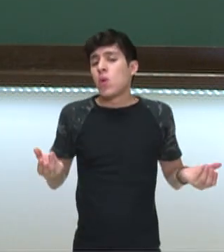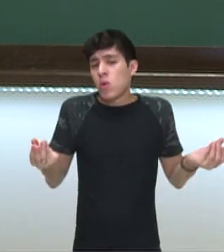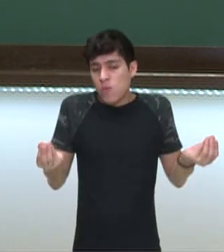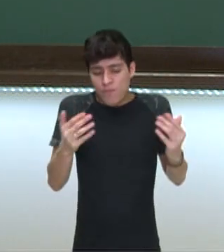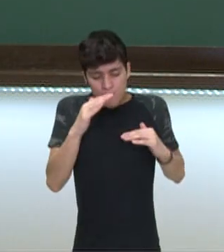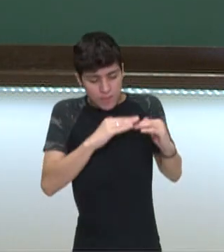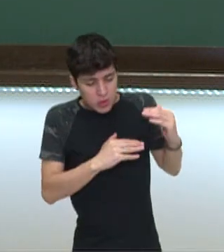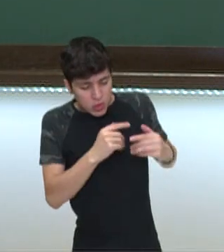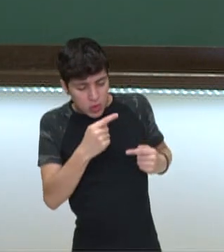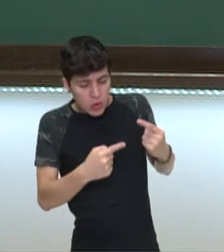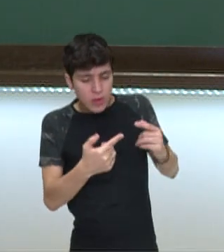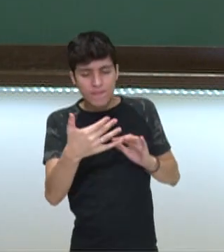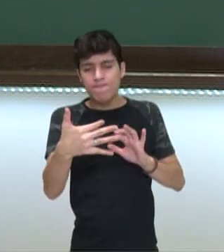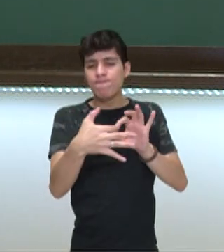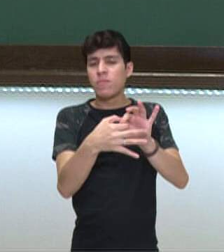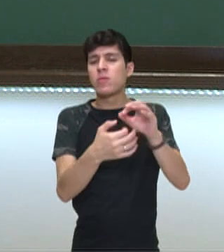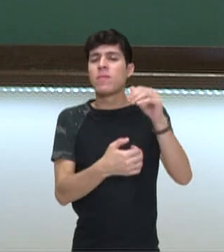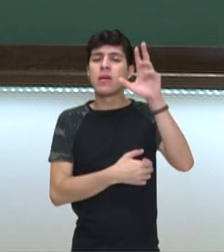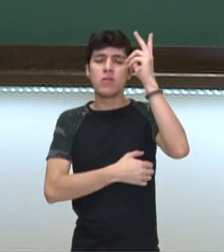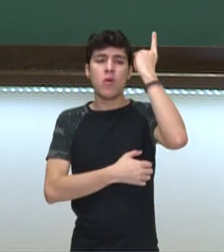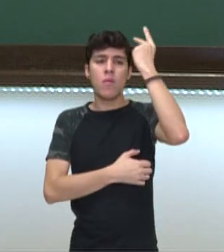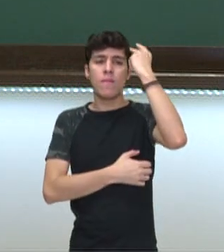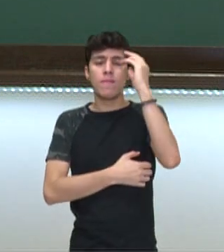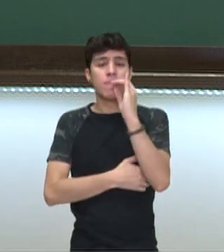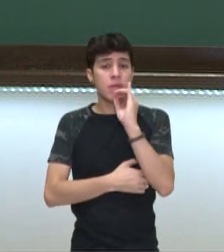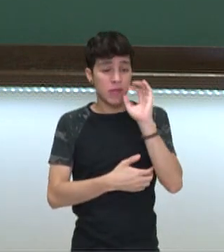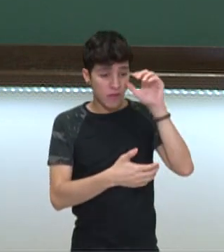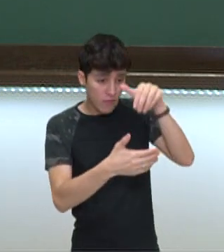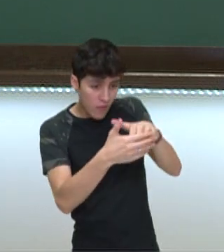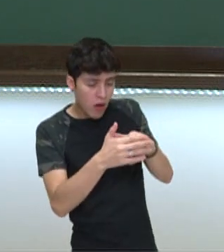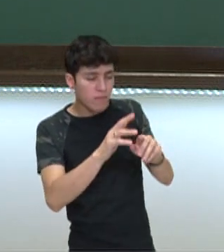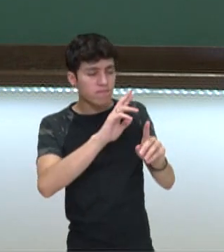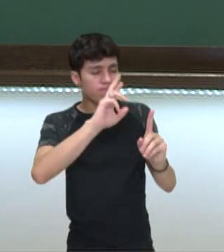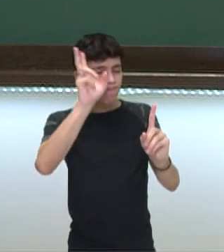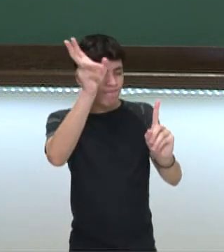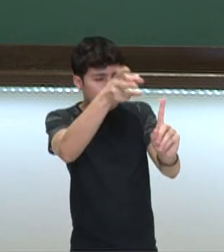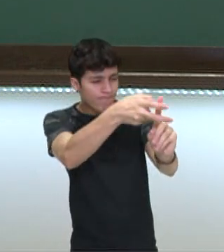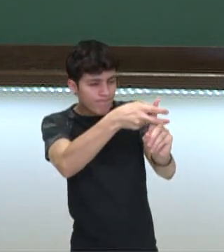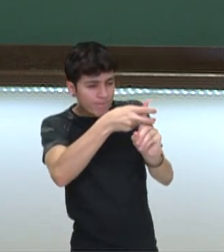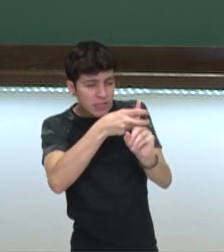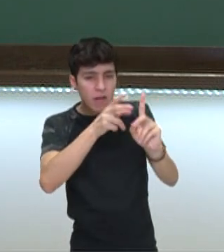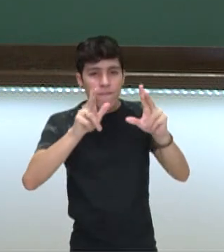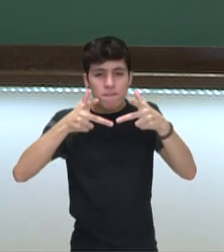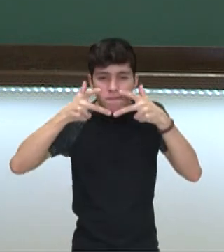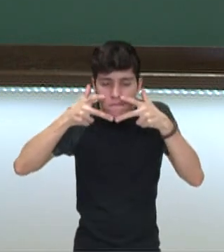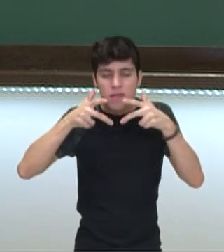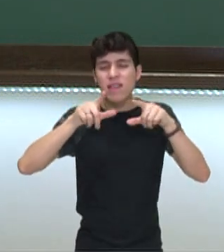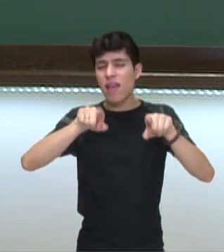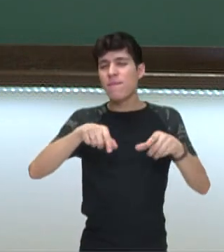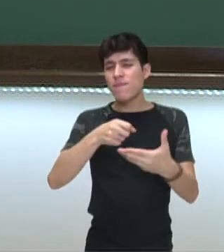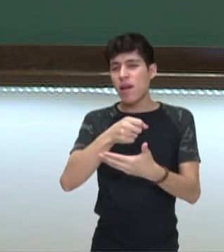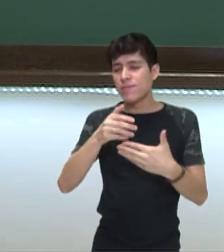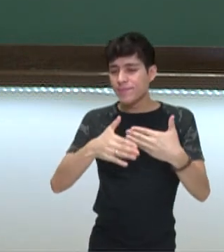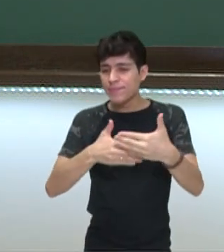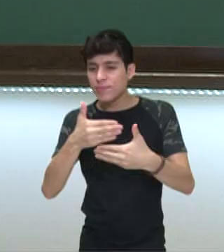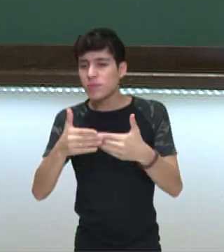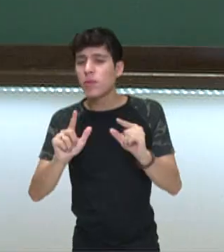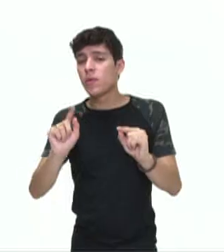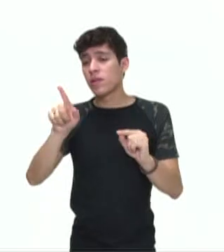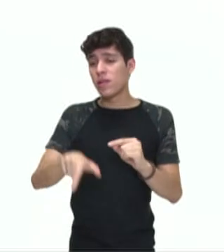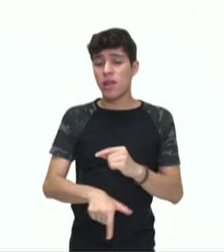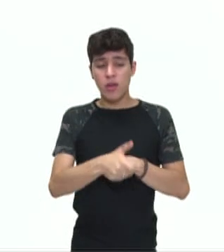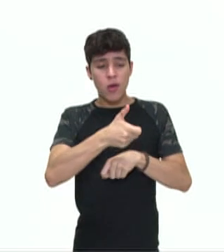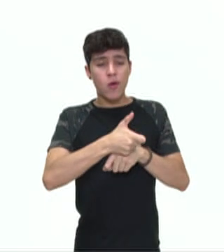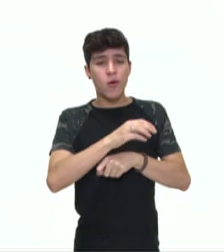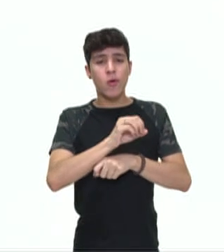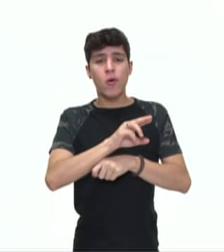práticas porém esqueci é mais comuns como o voto do cabresto que vai ser uma das bases para o desenvolvimento do